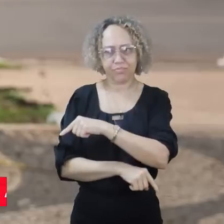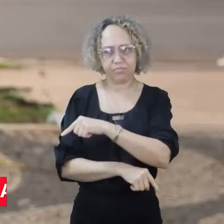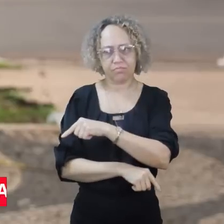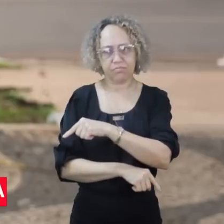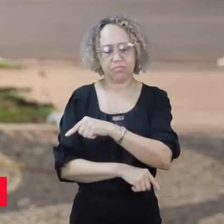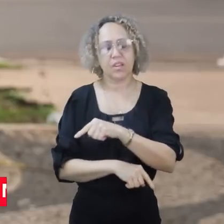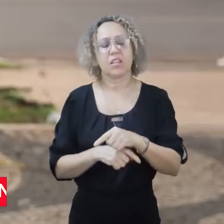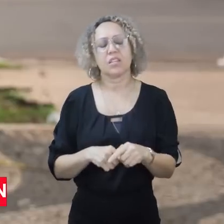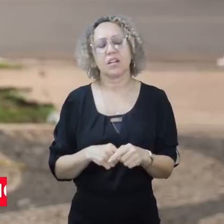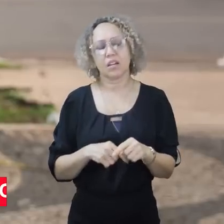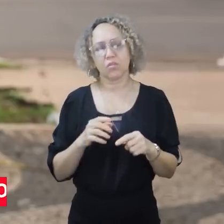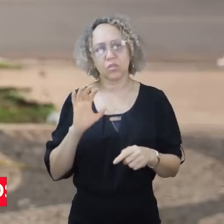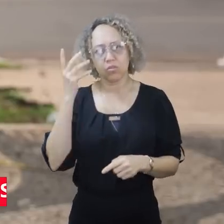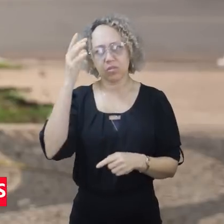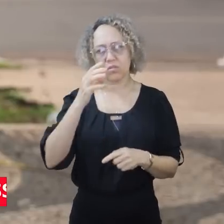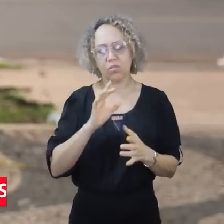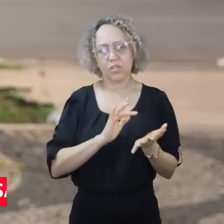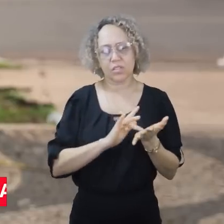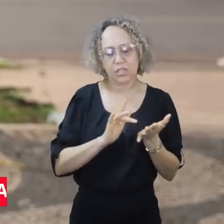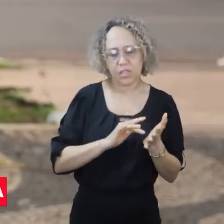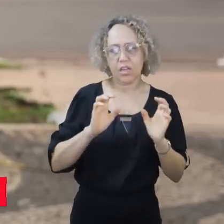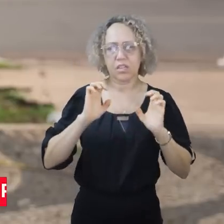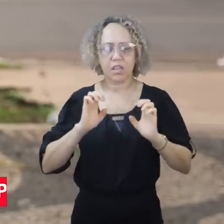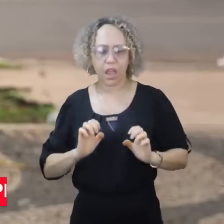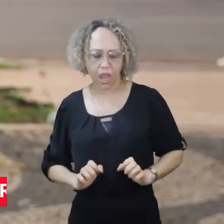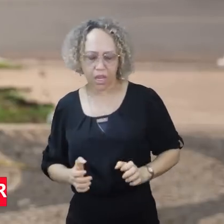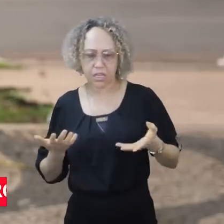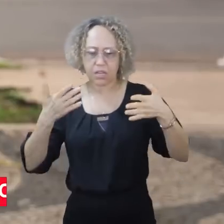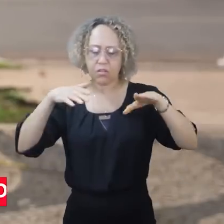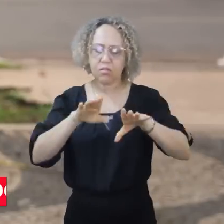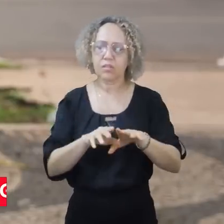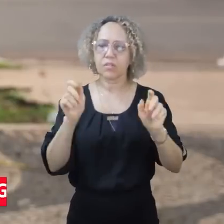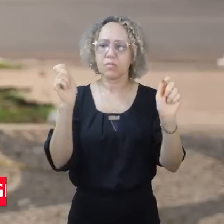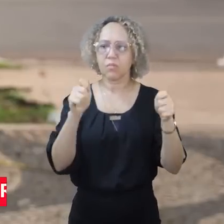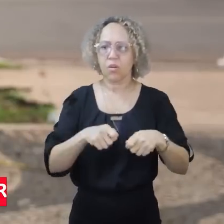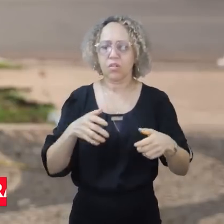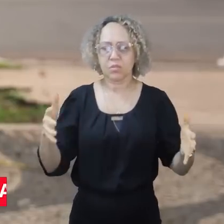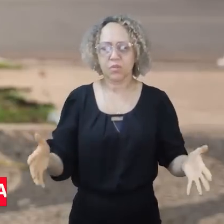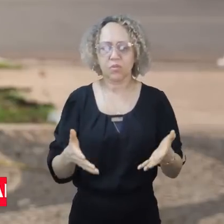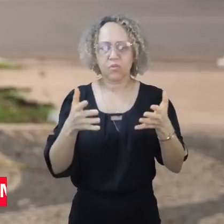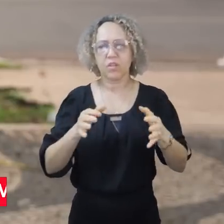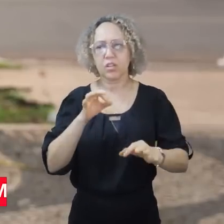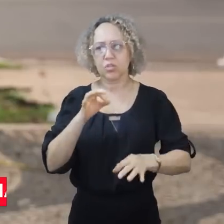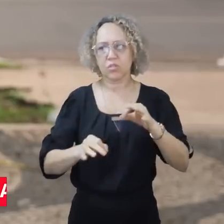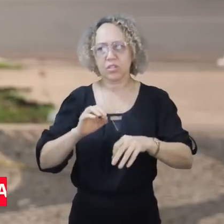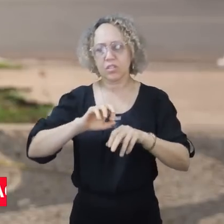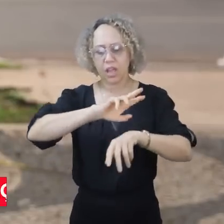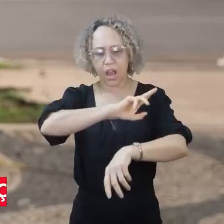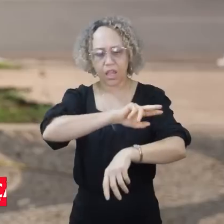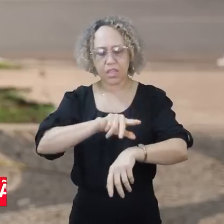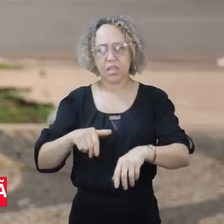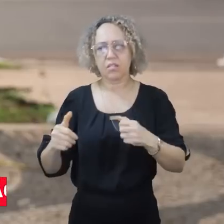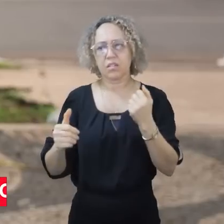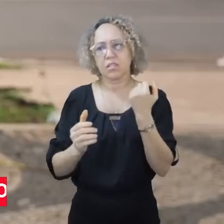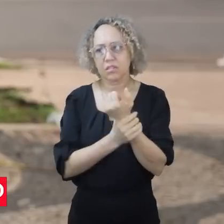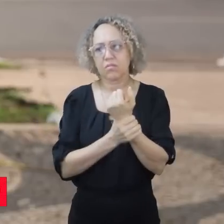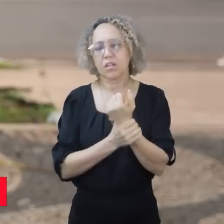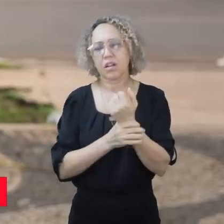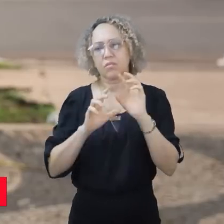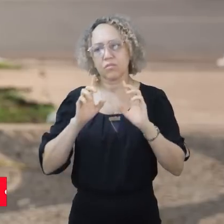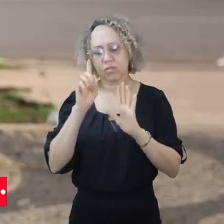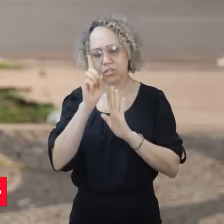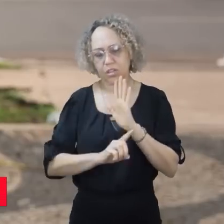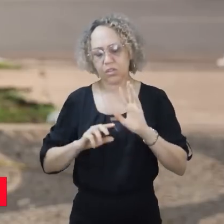soluções digitais, éticas e inclusivas, capazes de promover justiça racial e assegurar os direitos